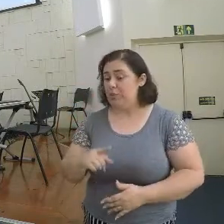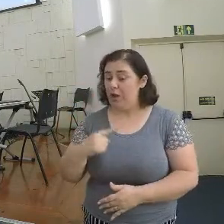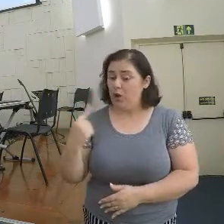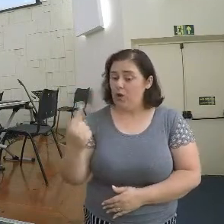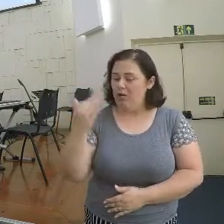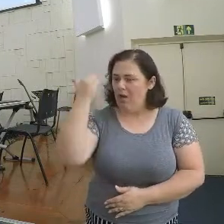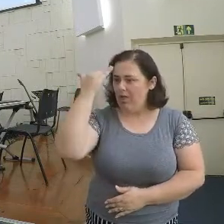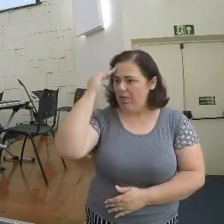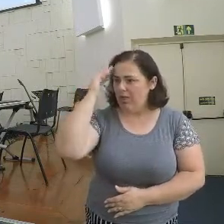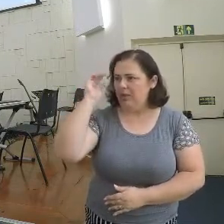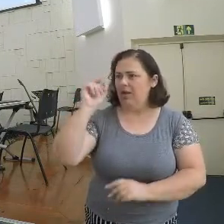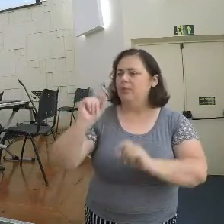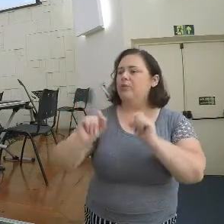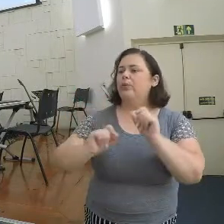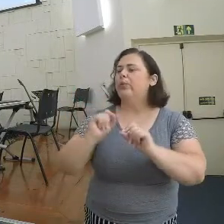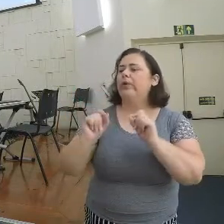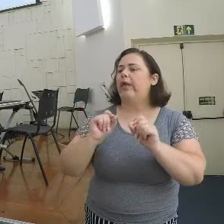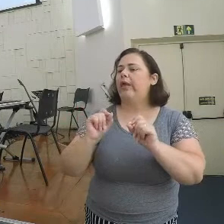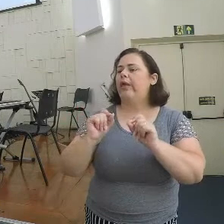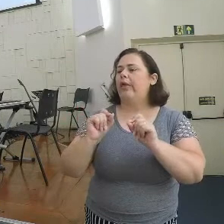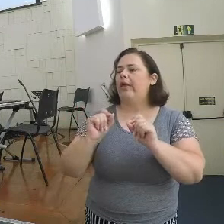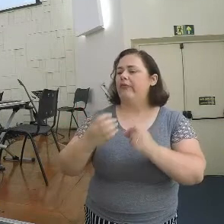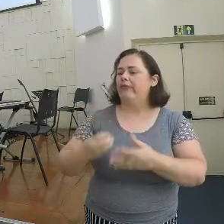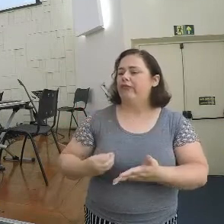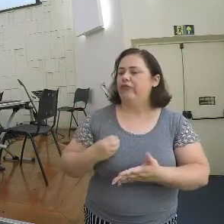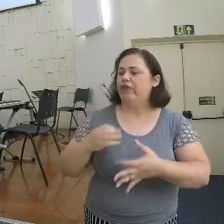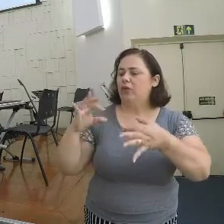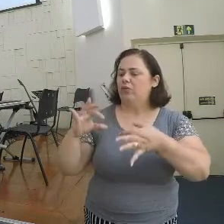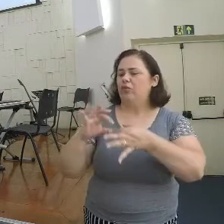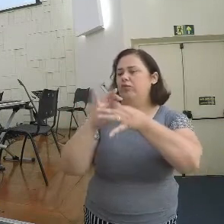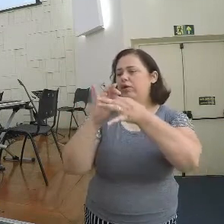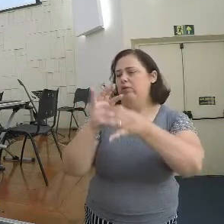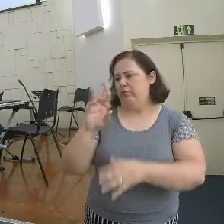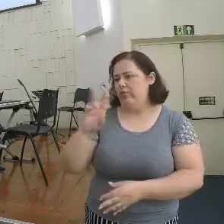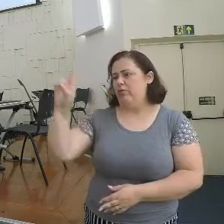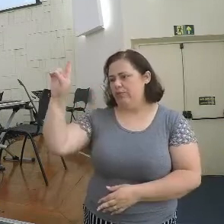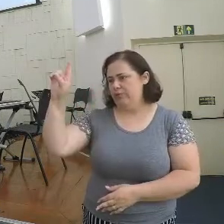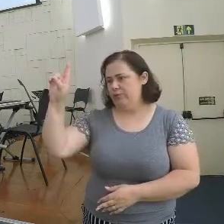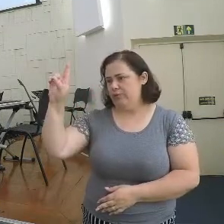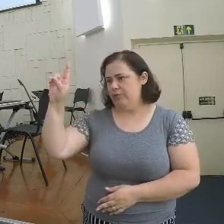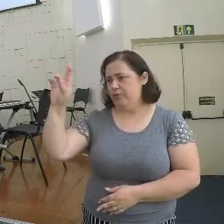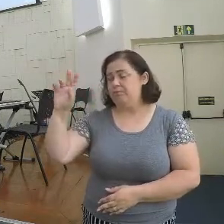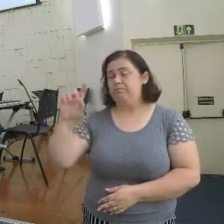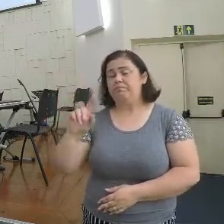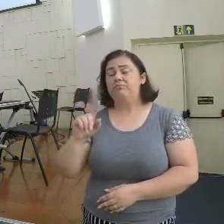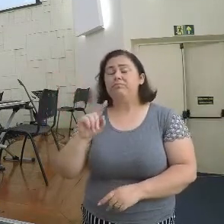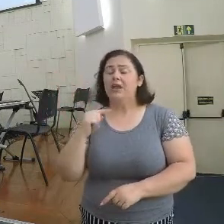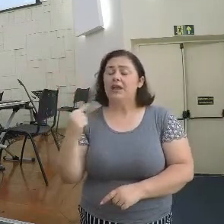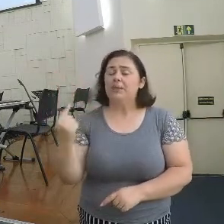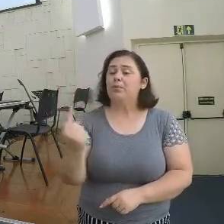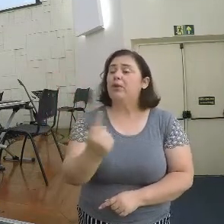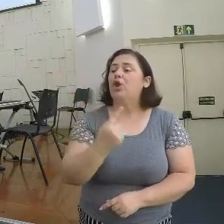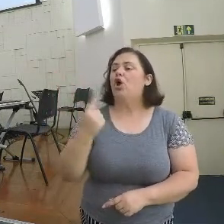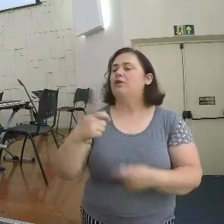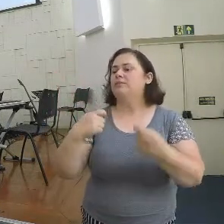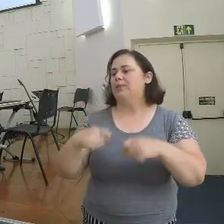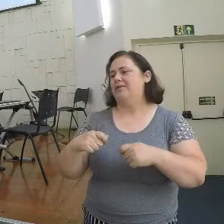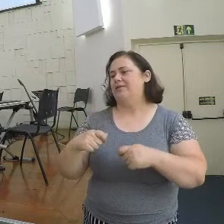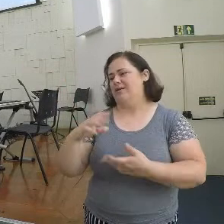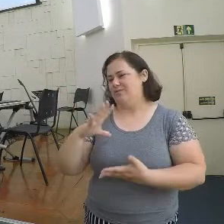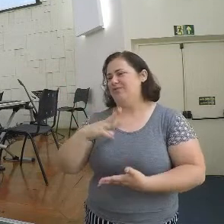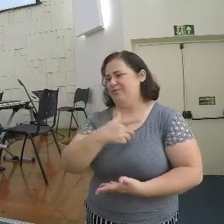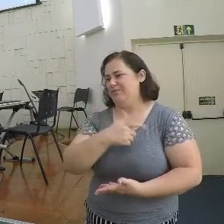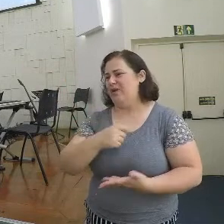impossibilidade do homem de justificar-se sem Deus e da necessidade dele de um Redentor santo como Jesus. Então,